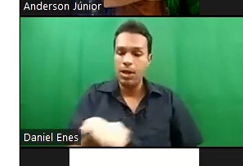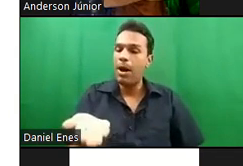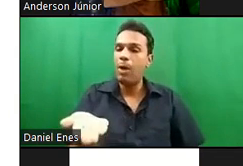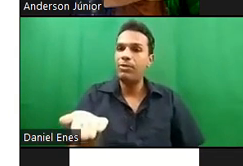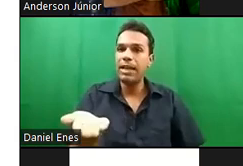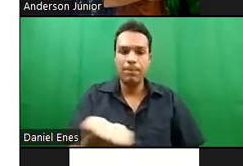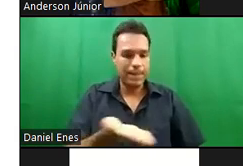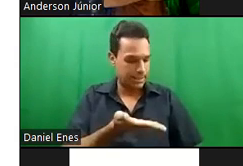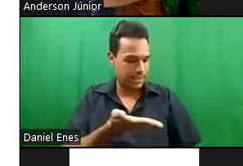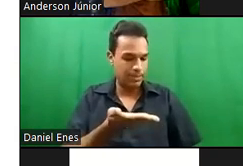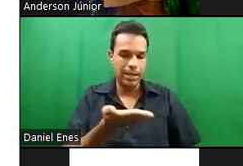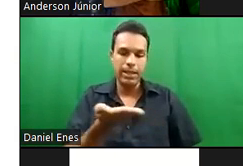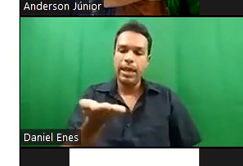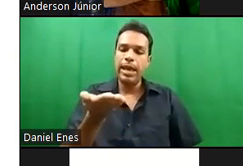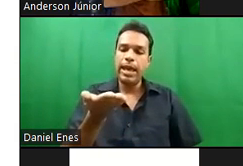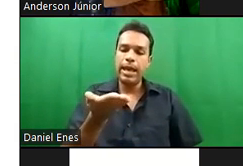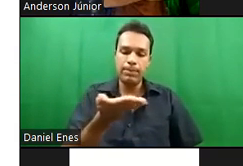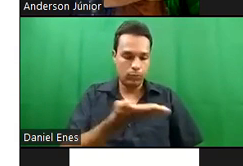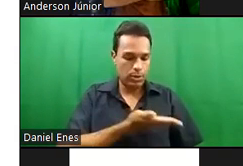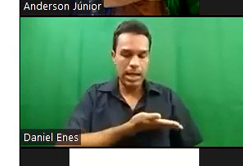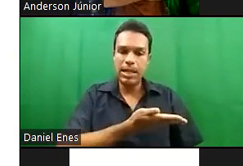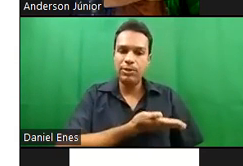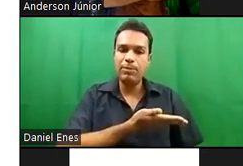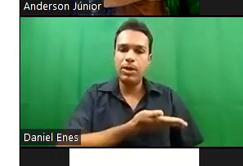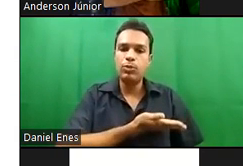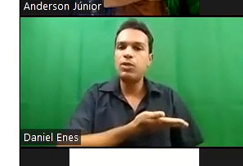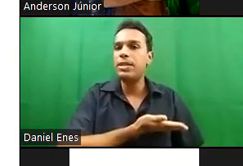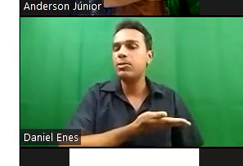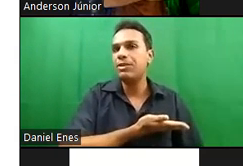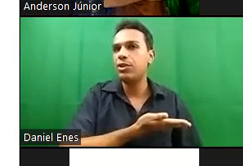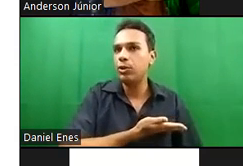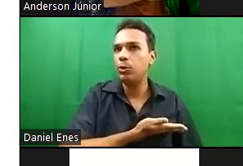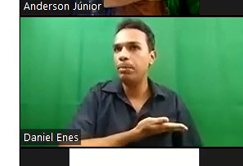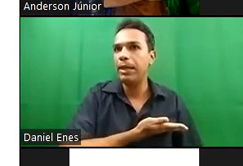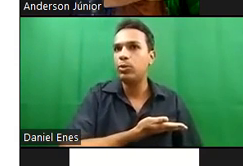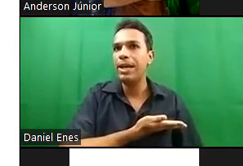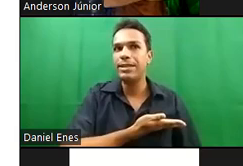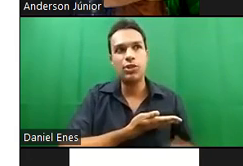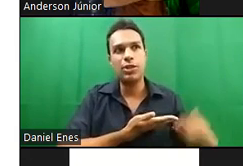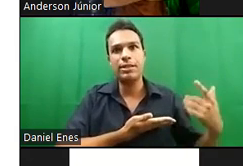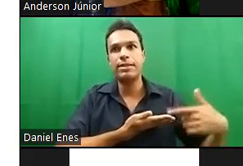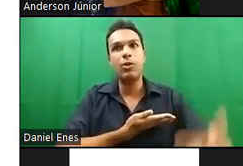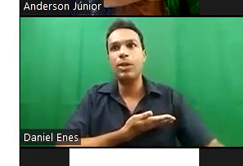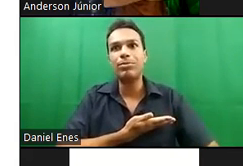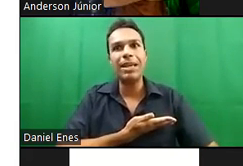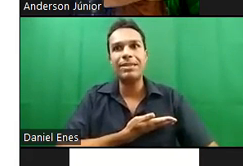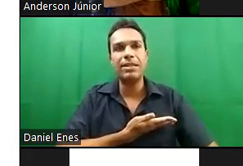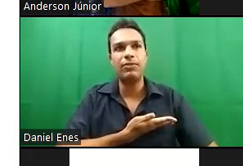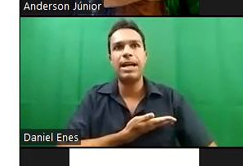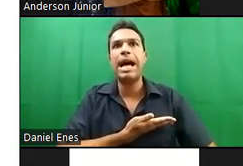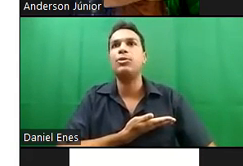esticados, palma virada para cima, tocar ao lado da mão 2 vezes no lado esquerdo do peito. Essa descrição não